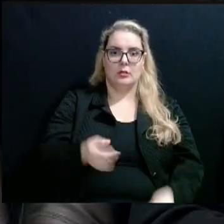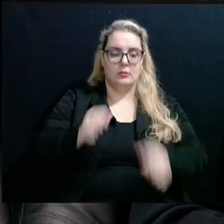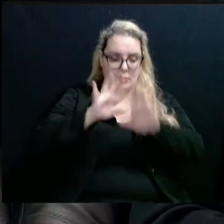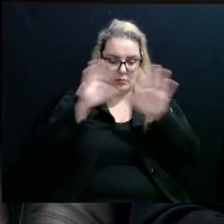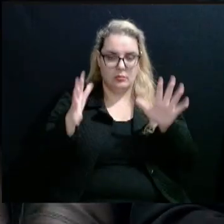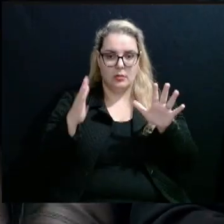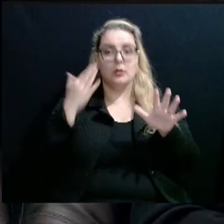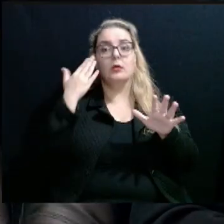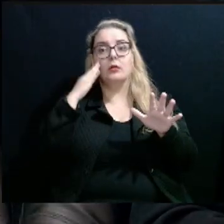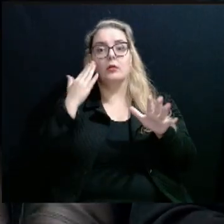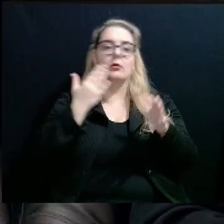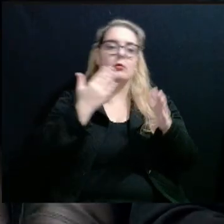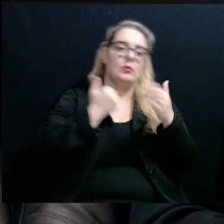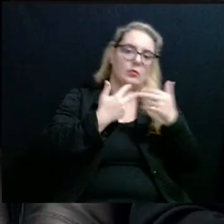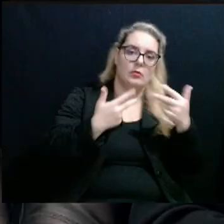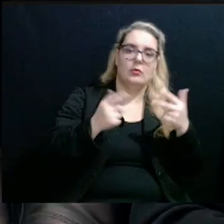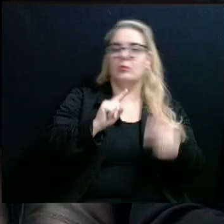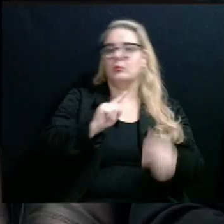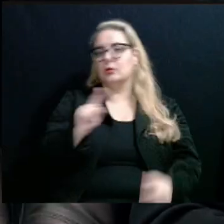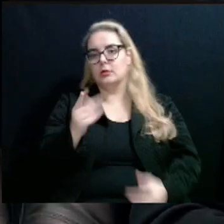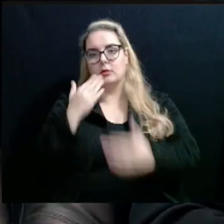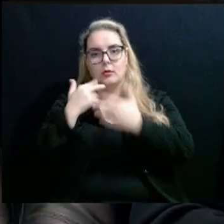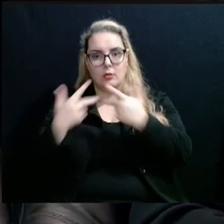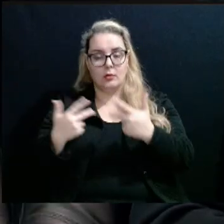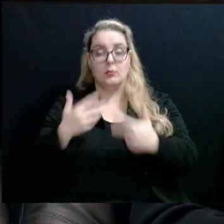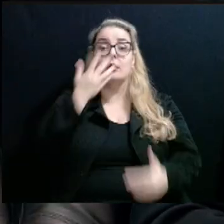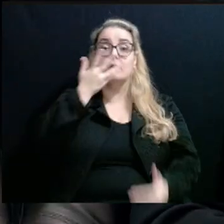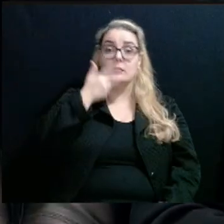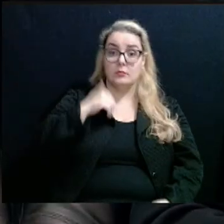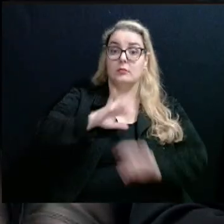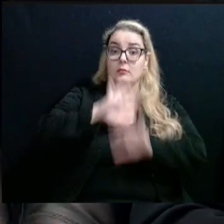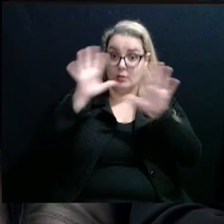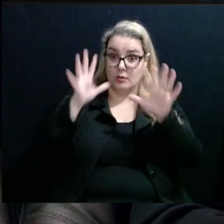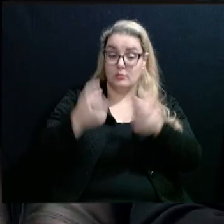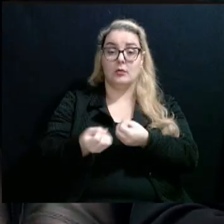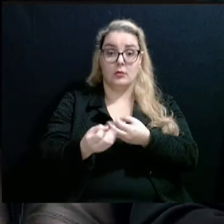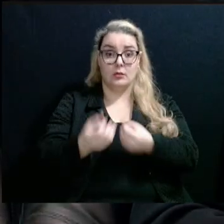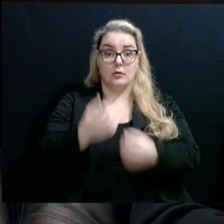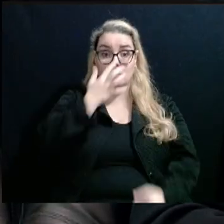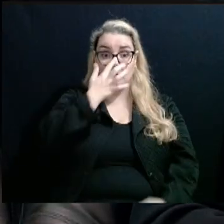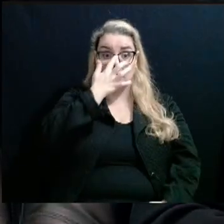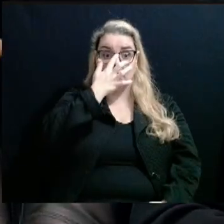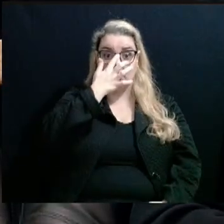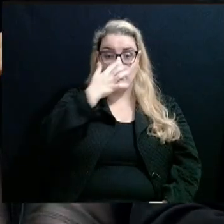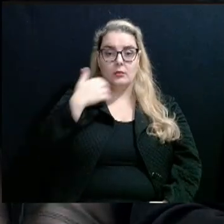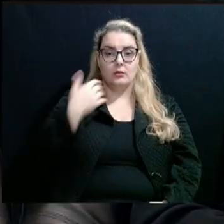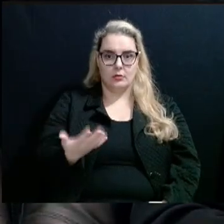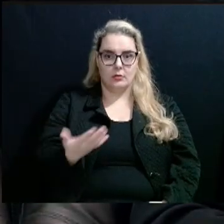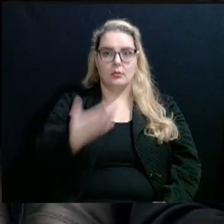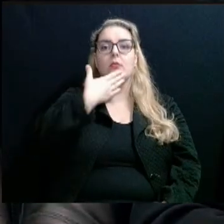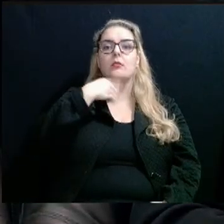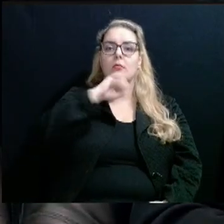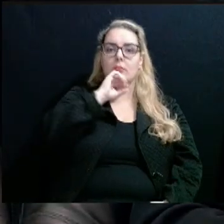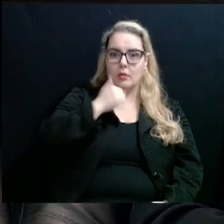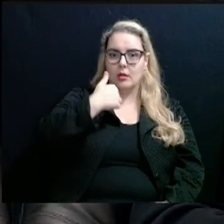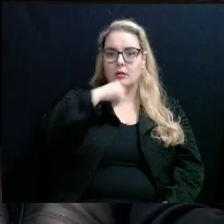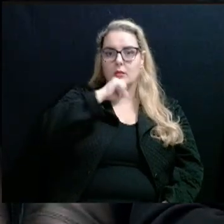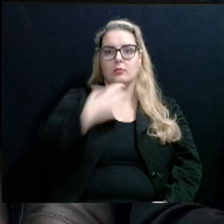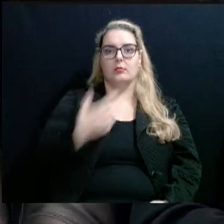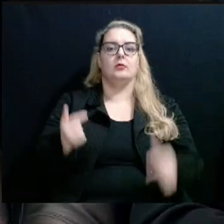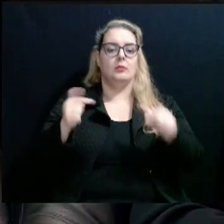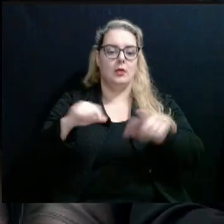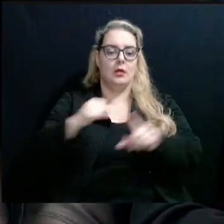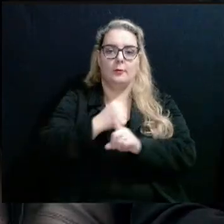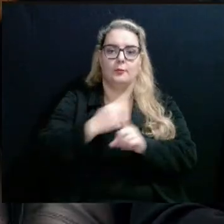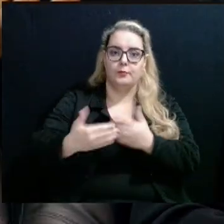comem, não comem, então a criança precisa ter essa informação, né? Partir dos pais também, num ambiente social, uma festinha